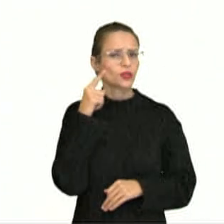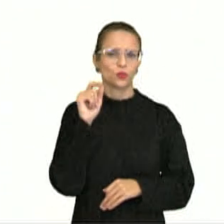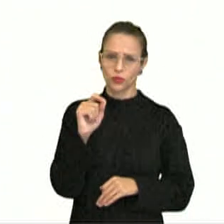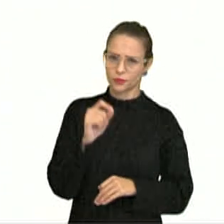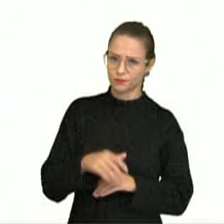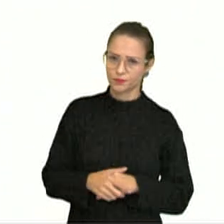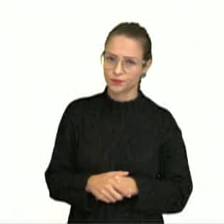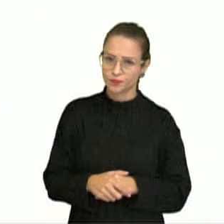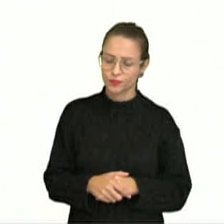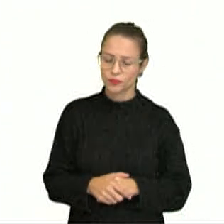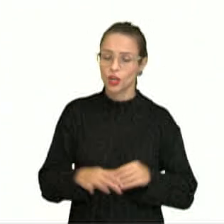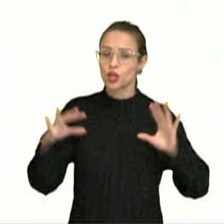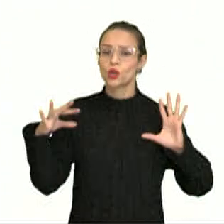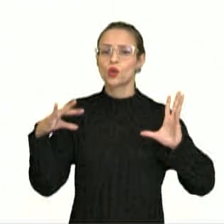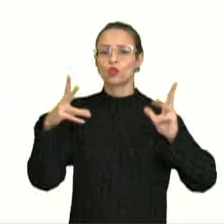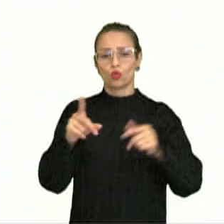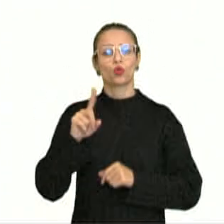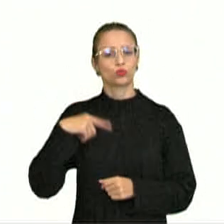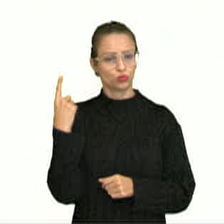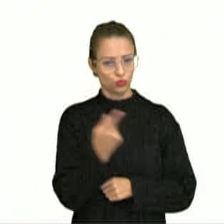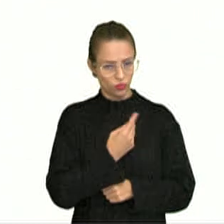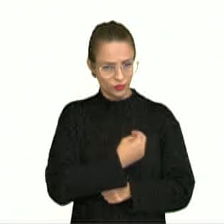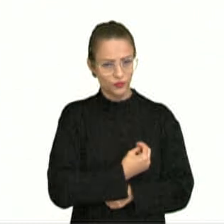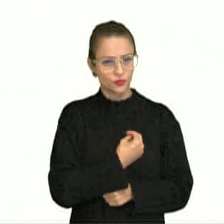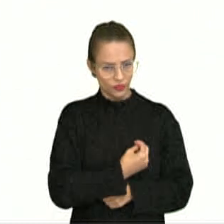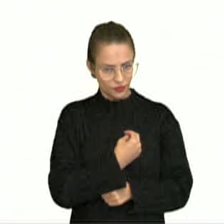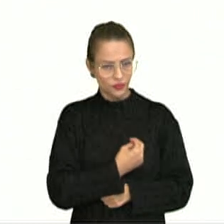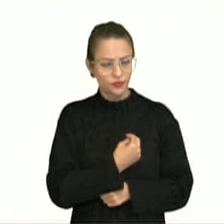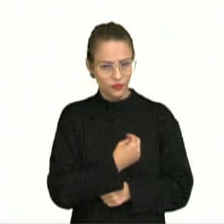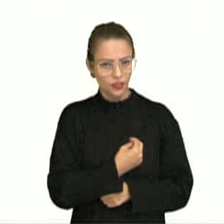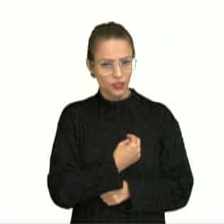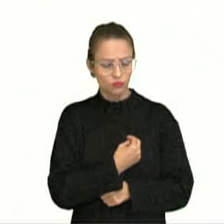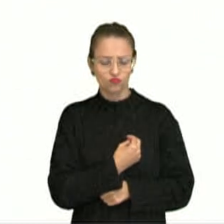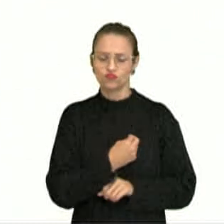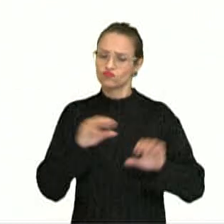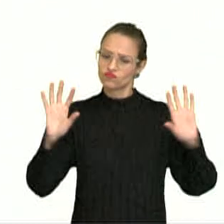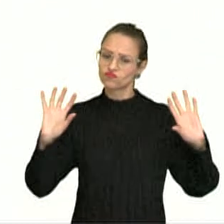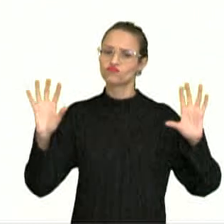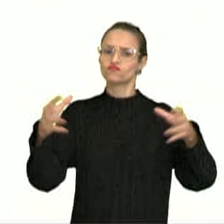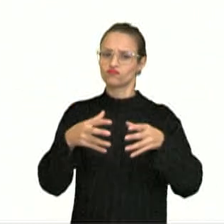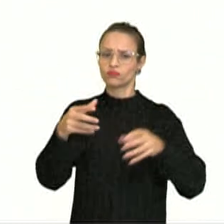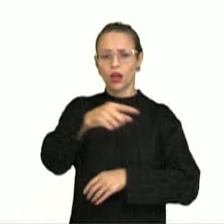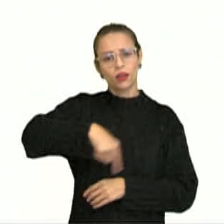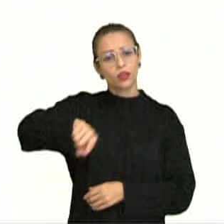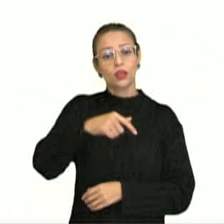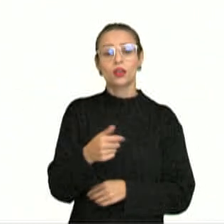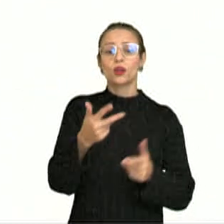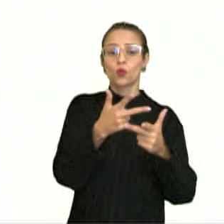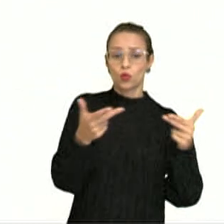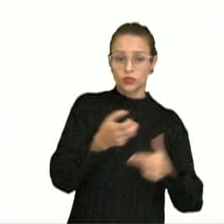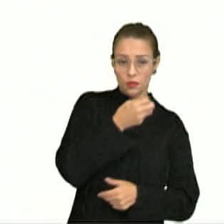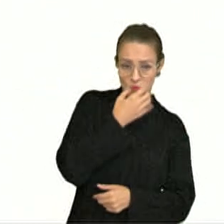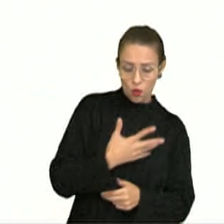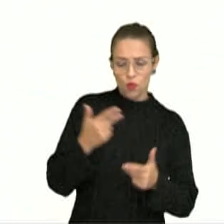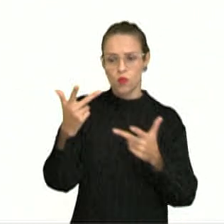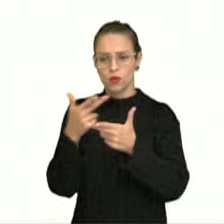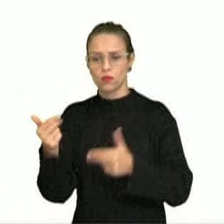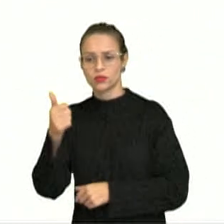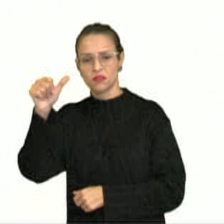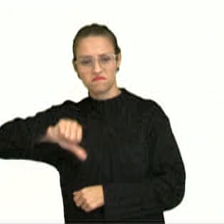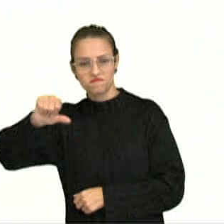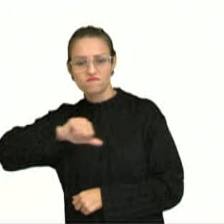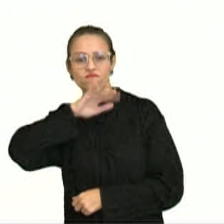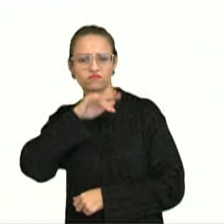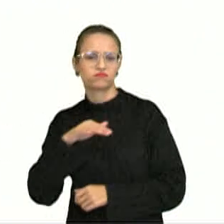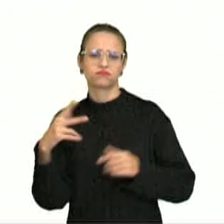seguinte, todos nós vivemos aqui em comunidade e coisas boas e ruins acontecem com todos nós.